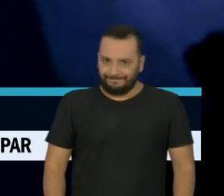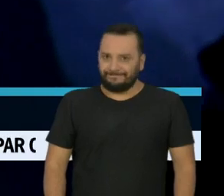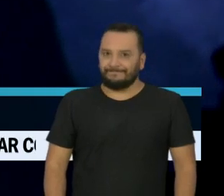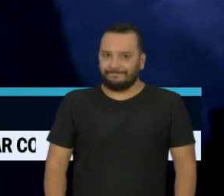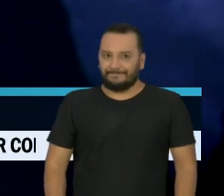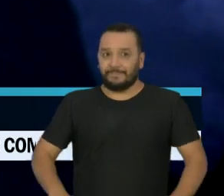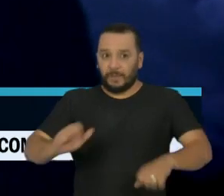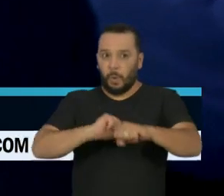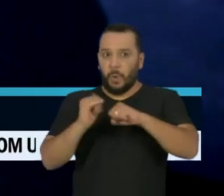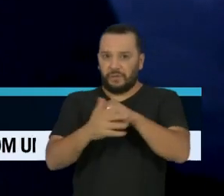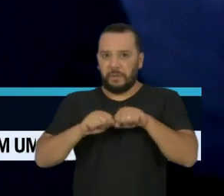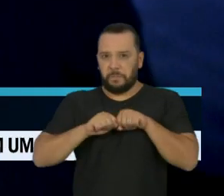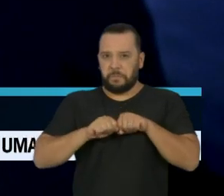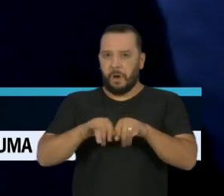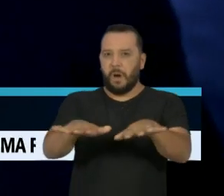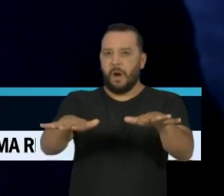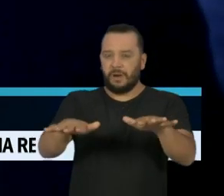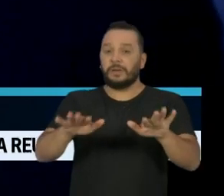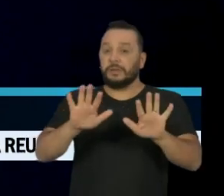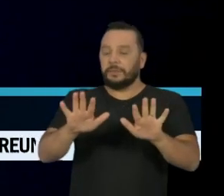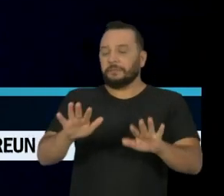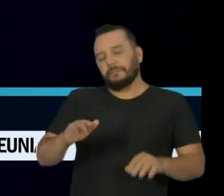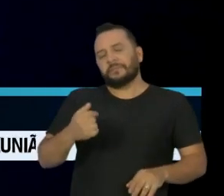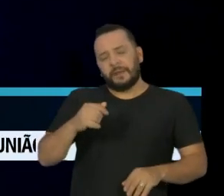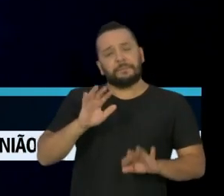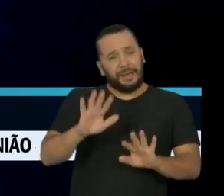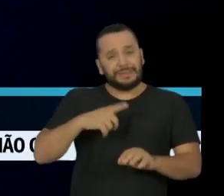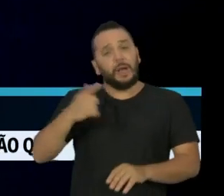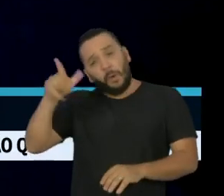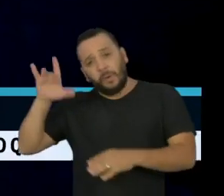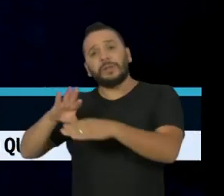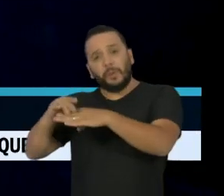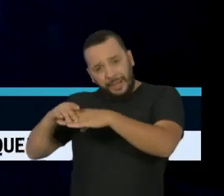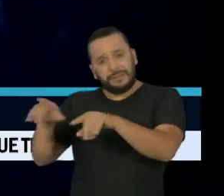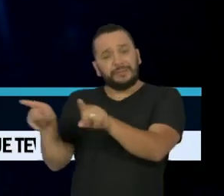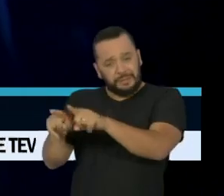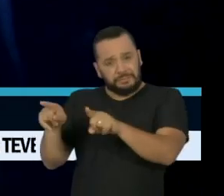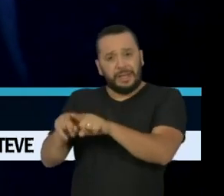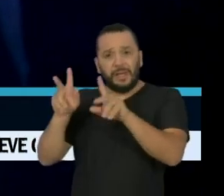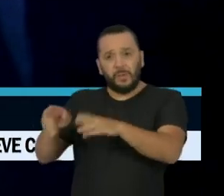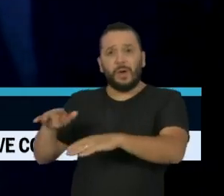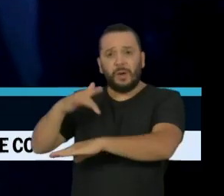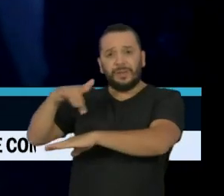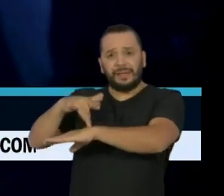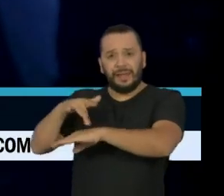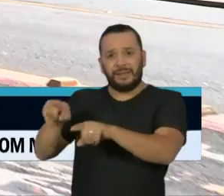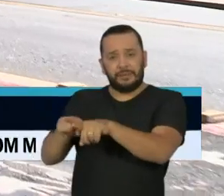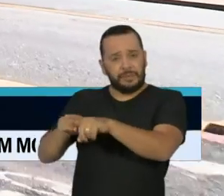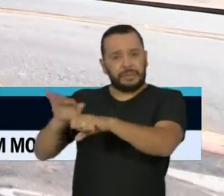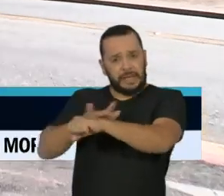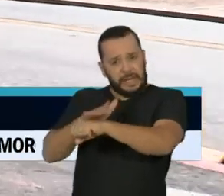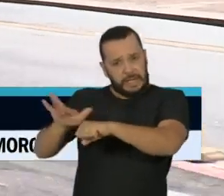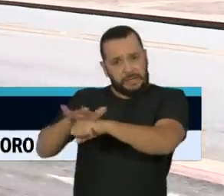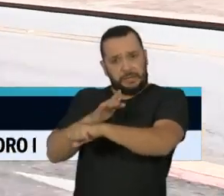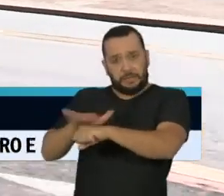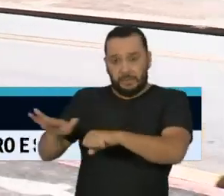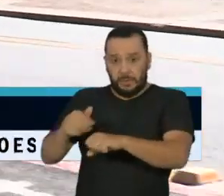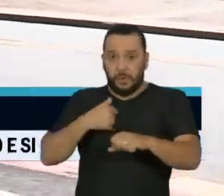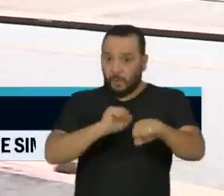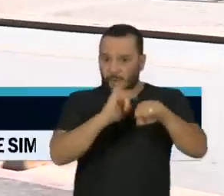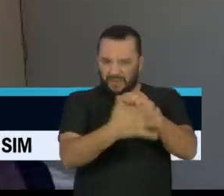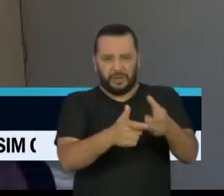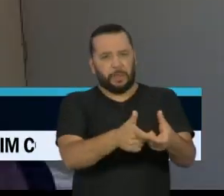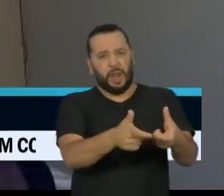a pandemia do coronavírus o brasil convive com outras doenças que não param de crescer com a dengue eo sarampo tem que o outro